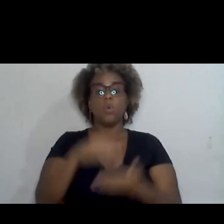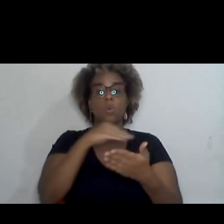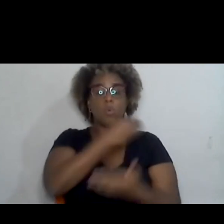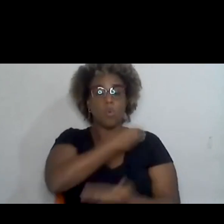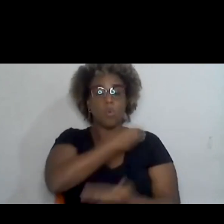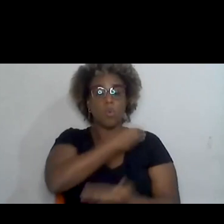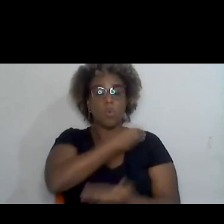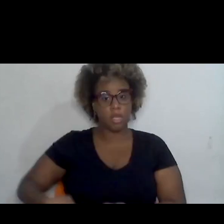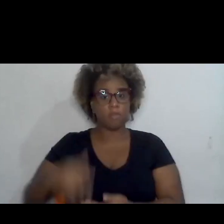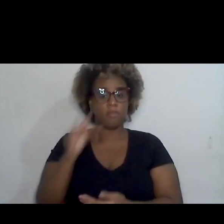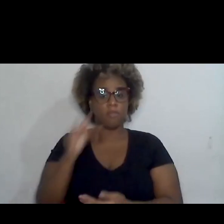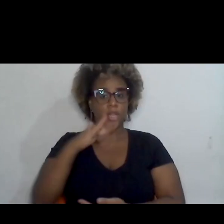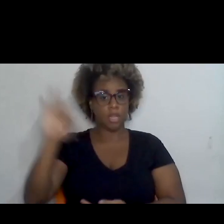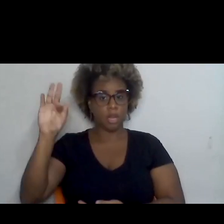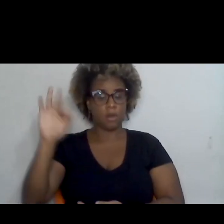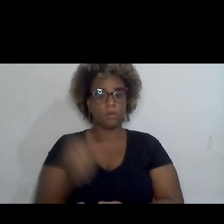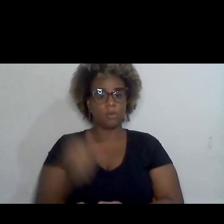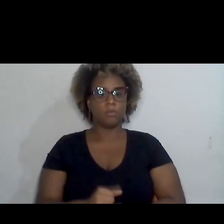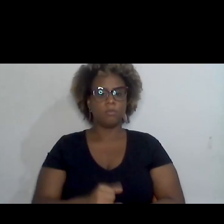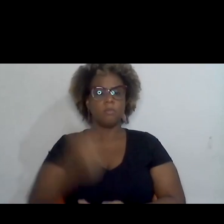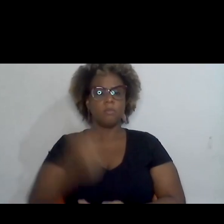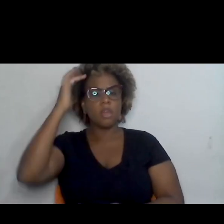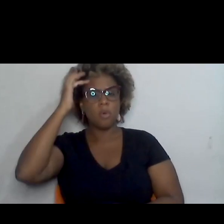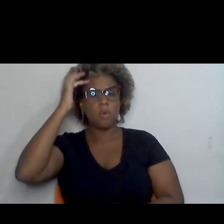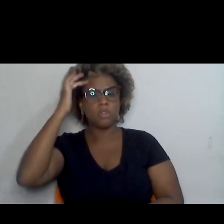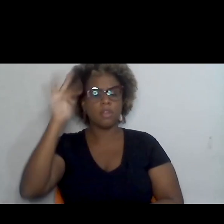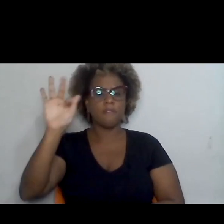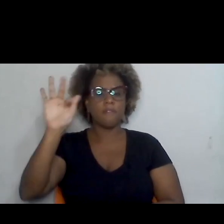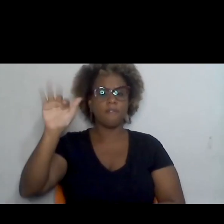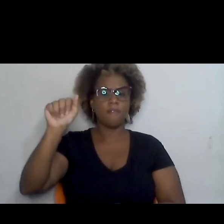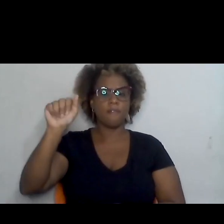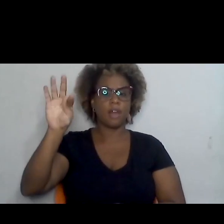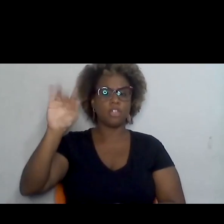uma sinalização, acho que foi Fátima que falou aqui, né, sobre a...